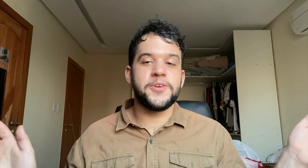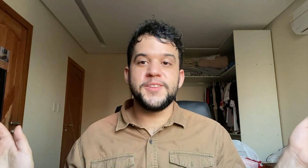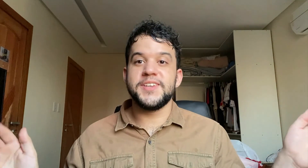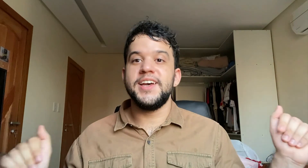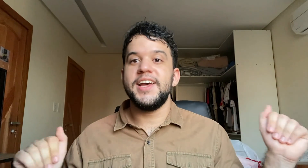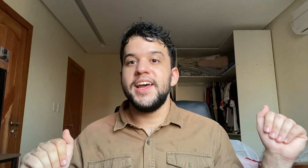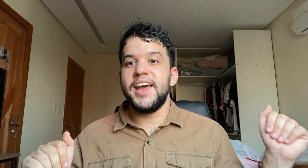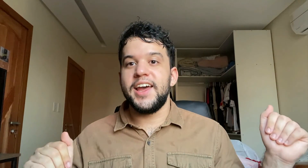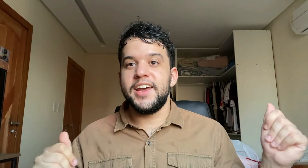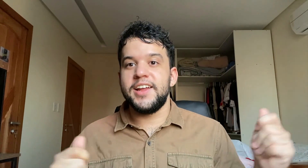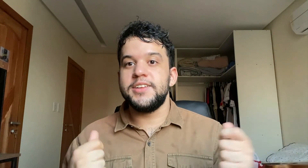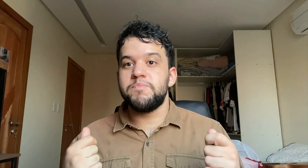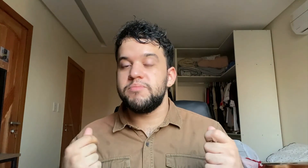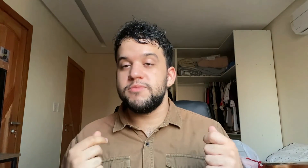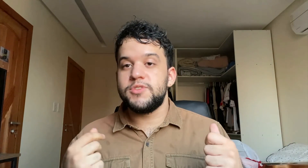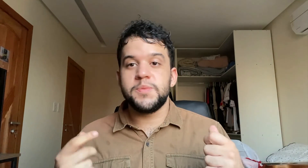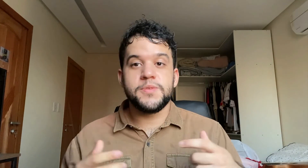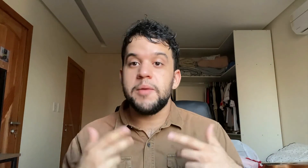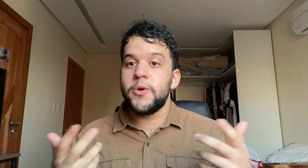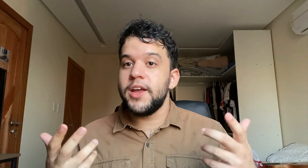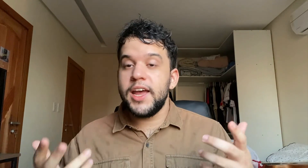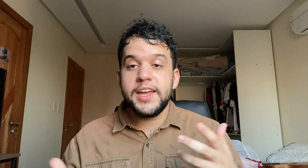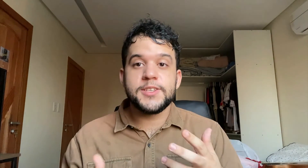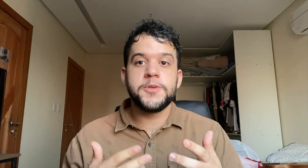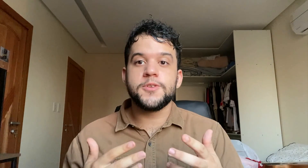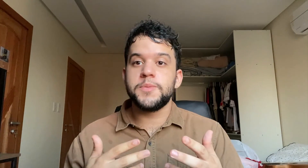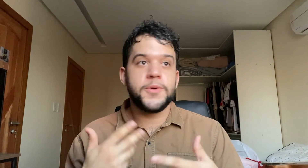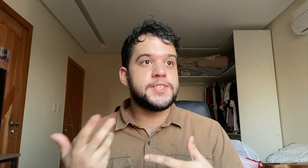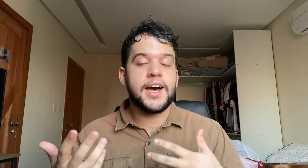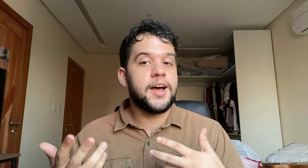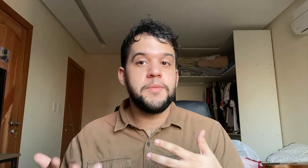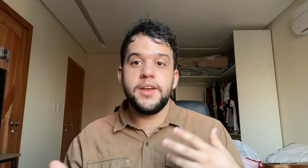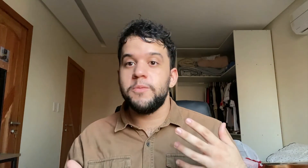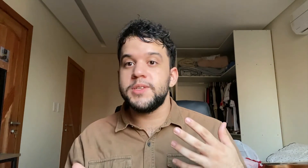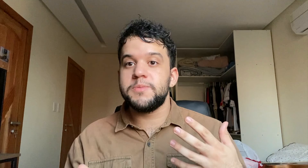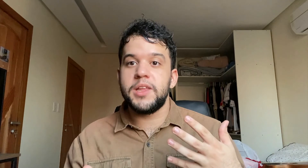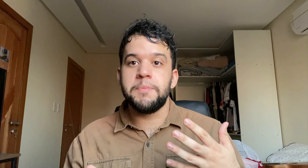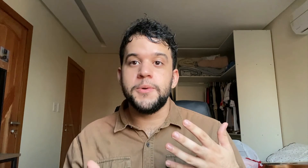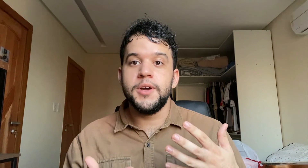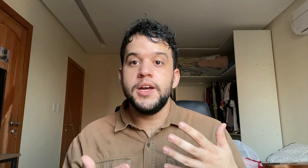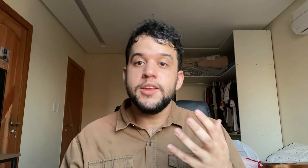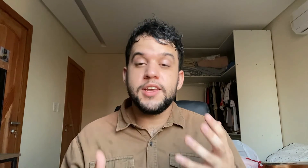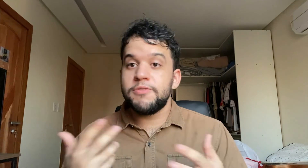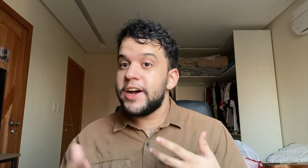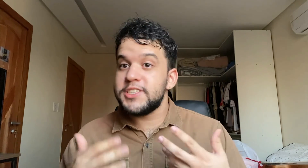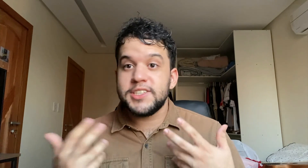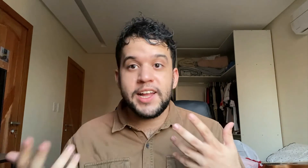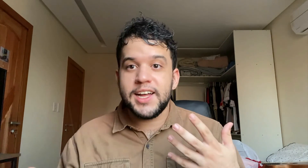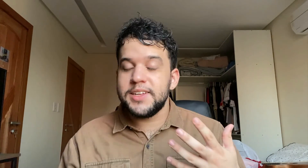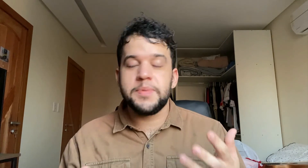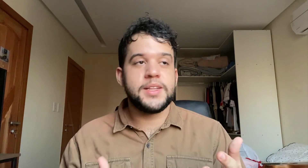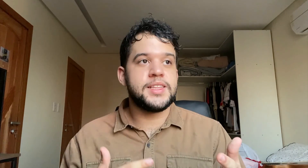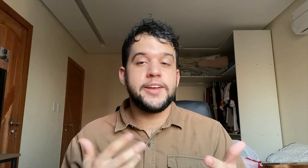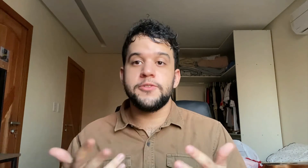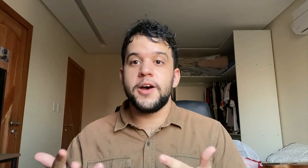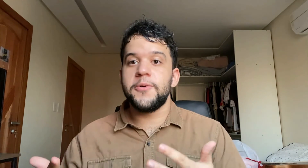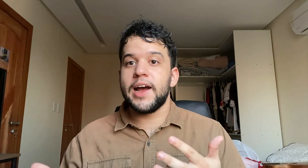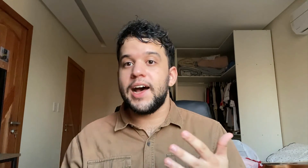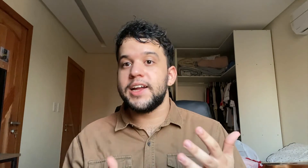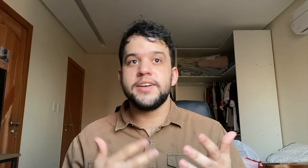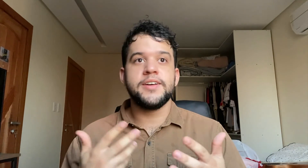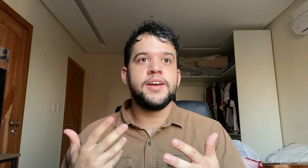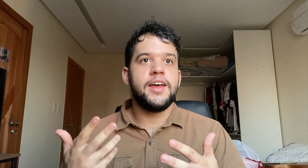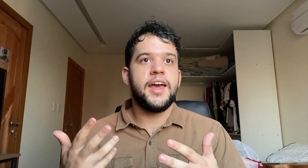ficar tranquilos. Ele vai morrer e as pessoas meio que sabem, e ao mesmo tempo ninguém faz nada pra tentar ajudar